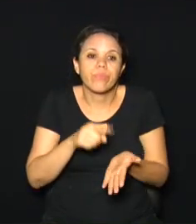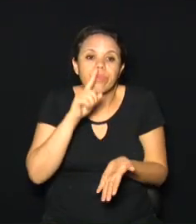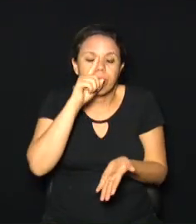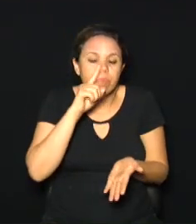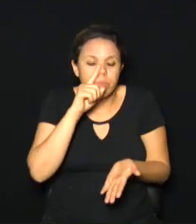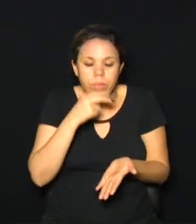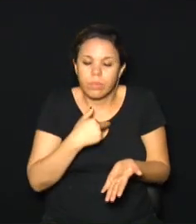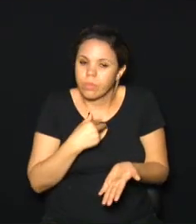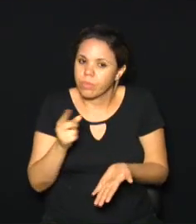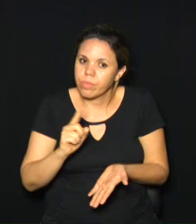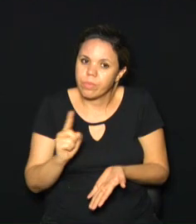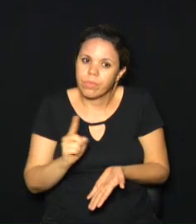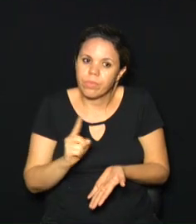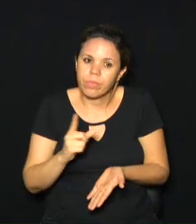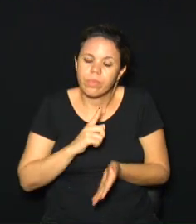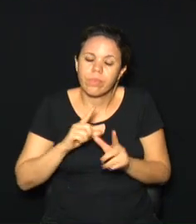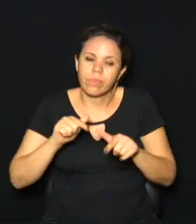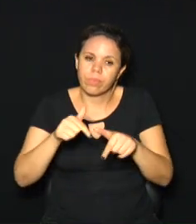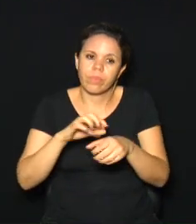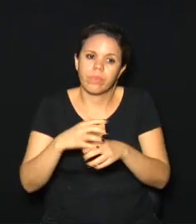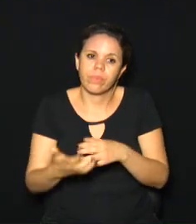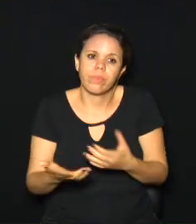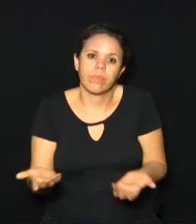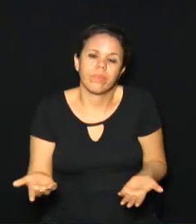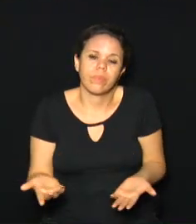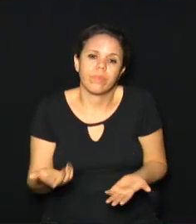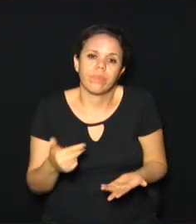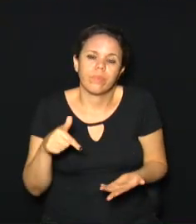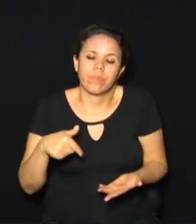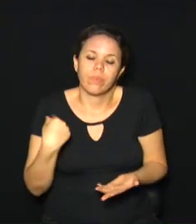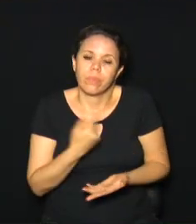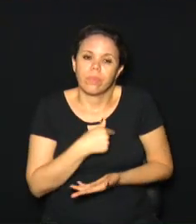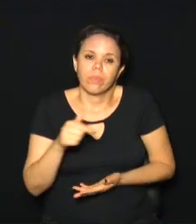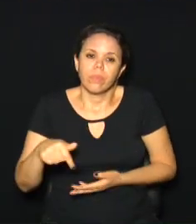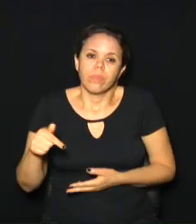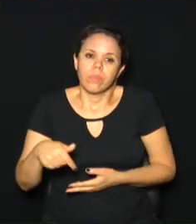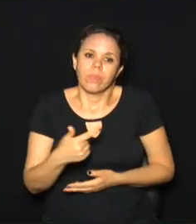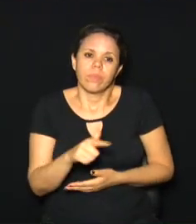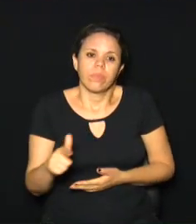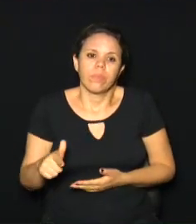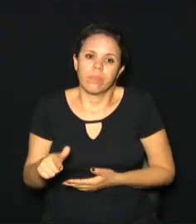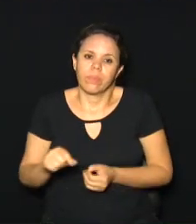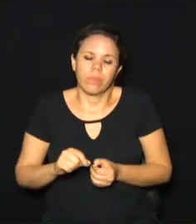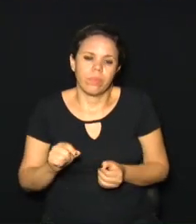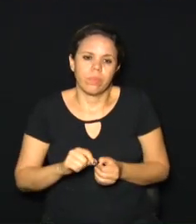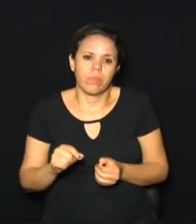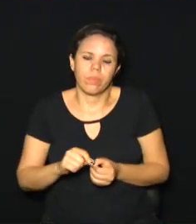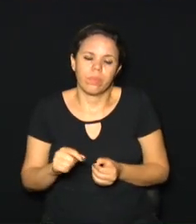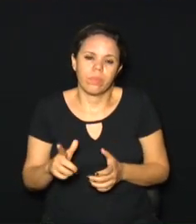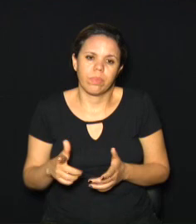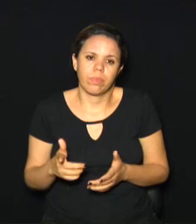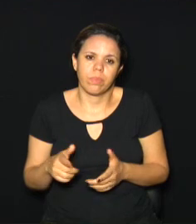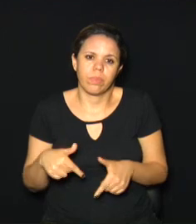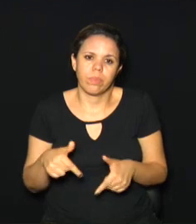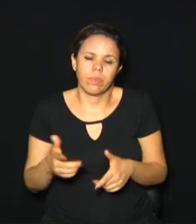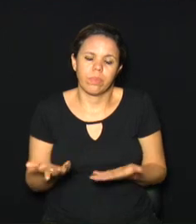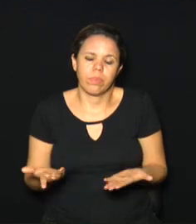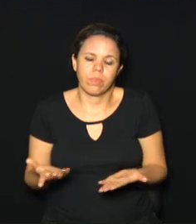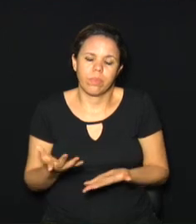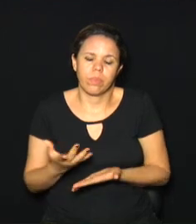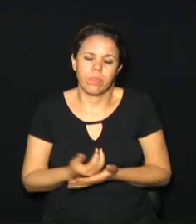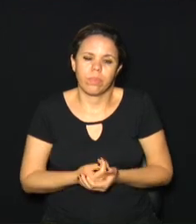pode colocar em risco. Então, aí tem que agir. Né? E no caso aqui nosso, mesmo que nós não temos atribuições para, no